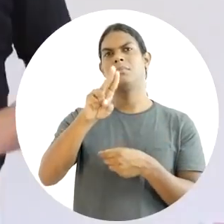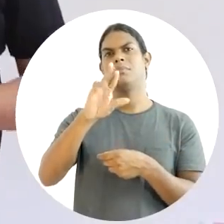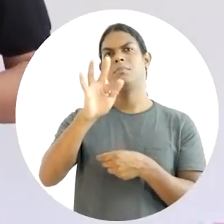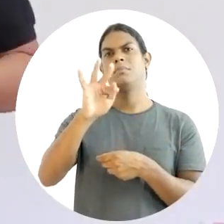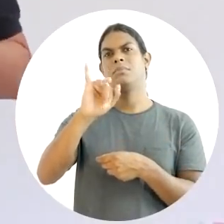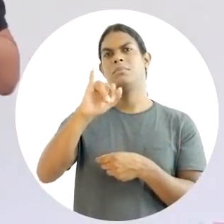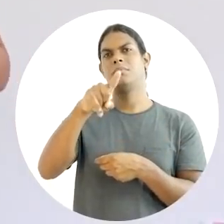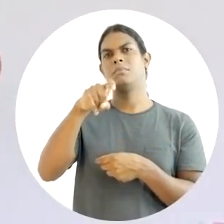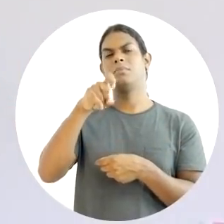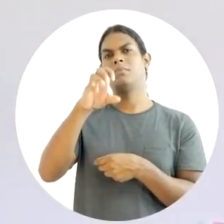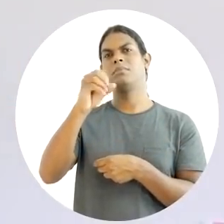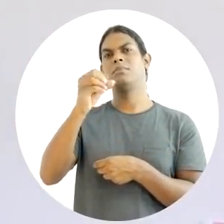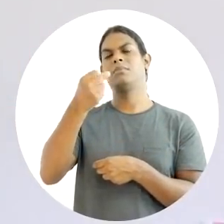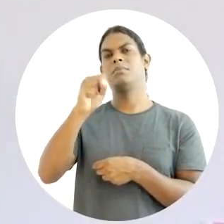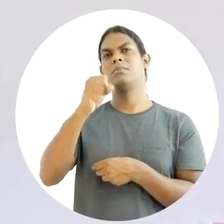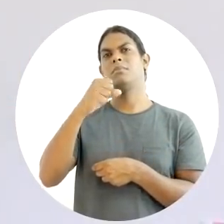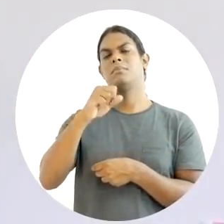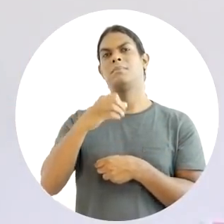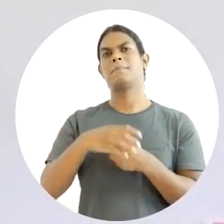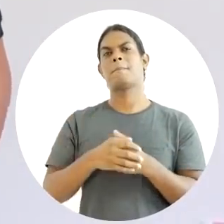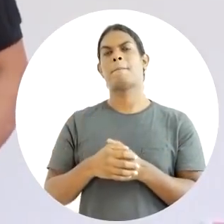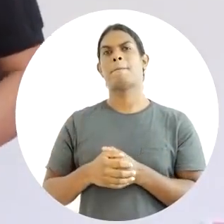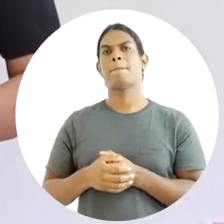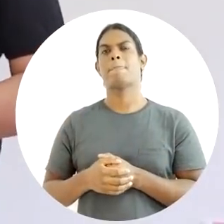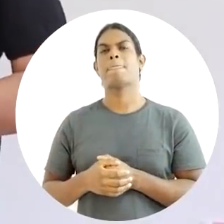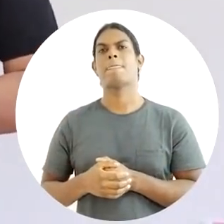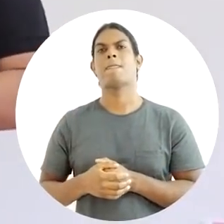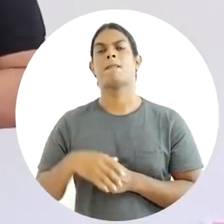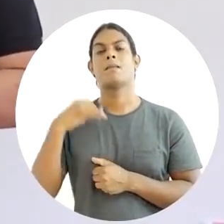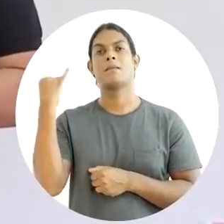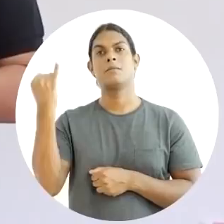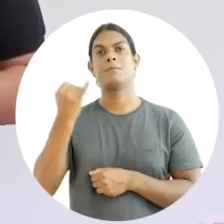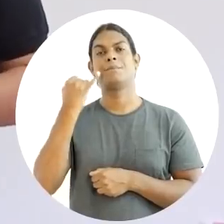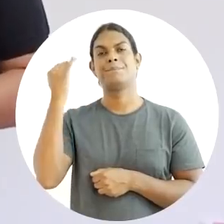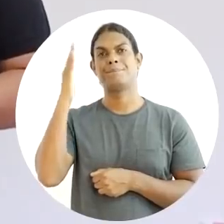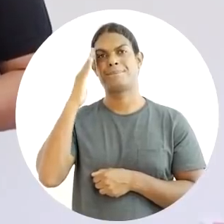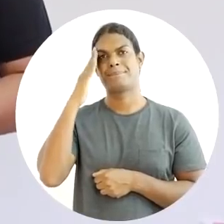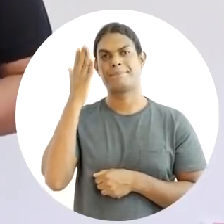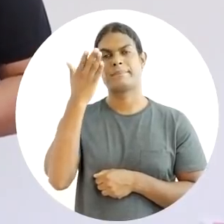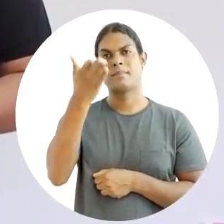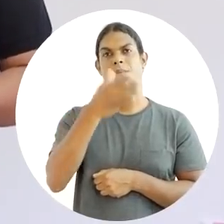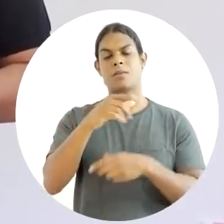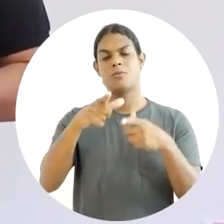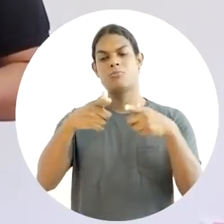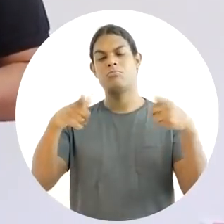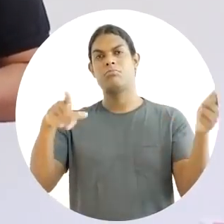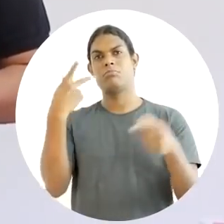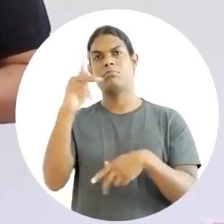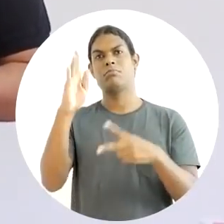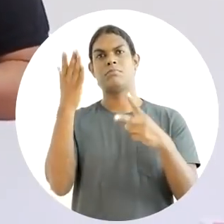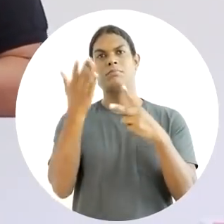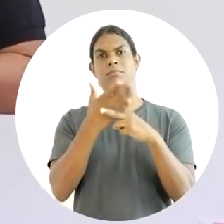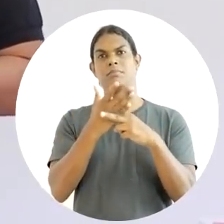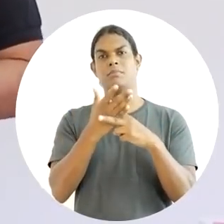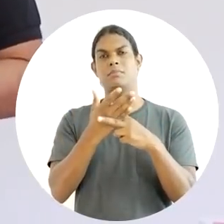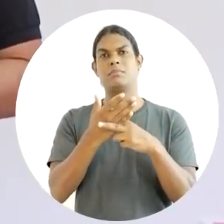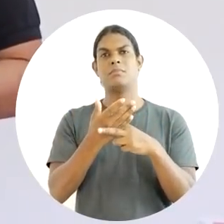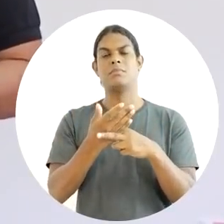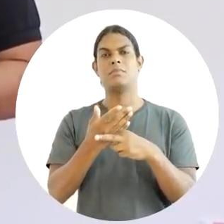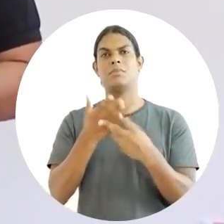Ok? Um segundo ponto importante para você aumentar o seu vocabulário é a gente ver